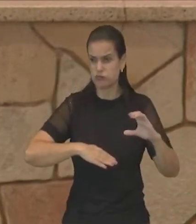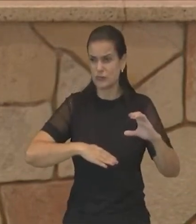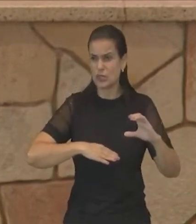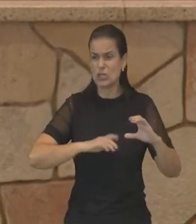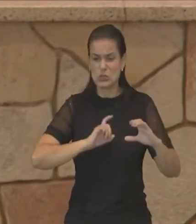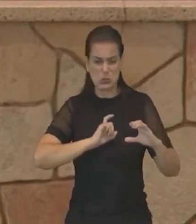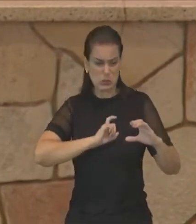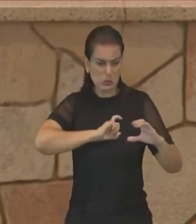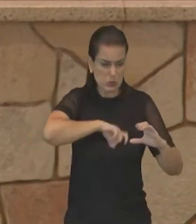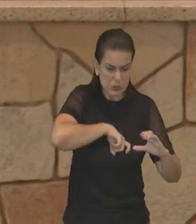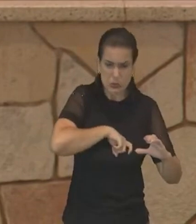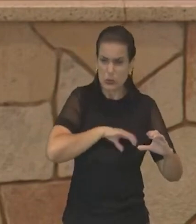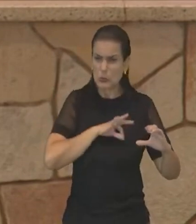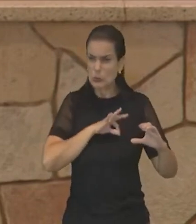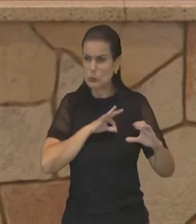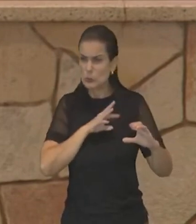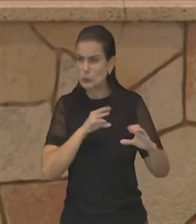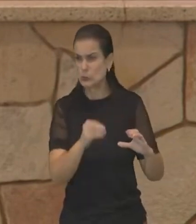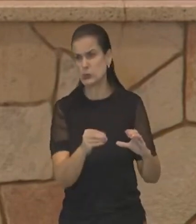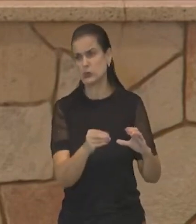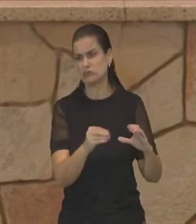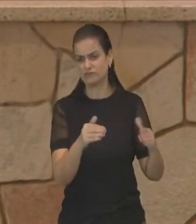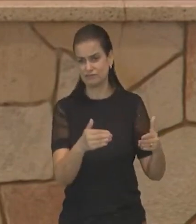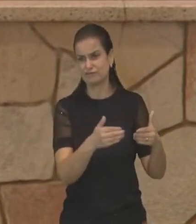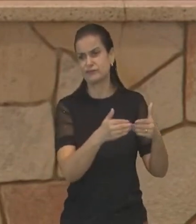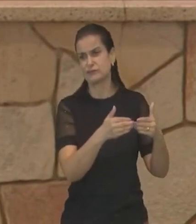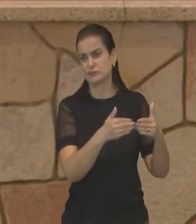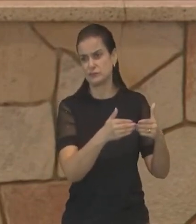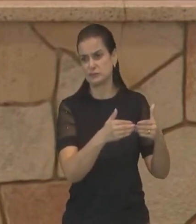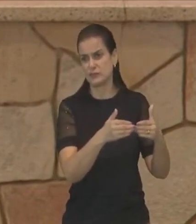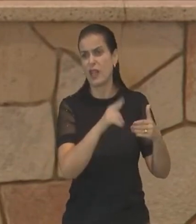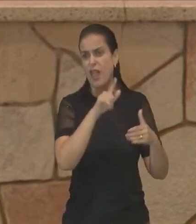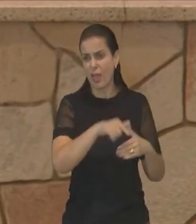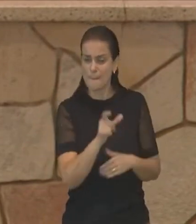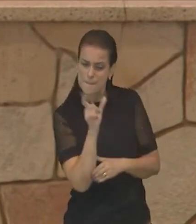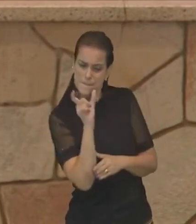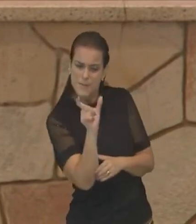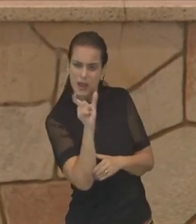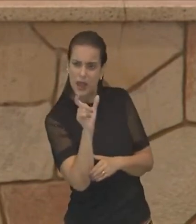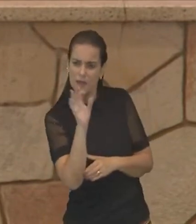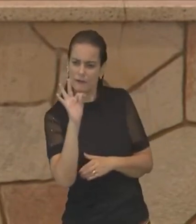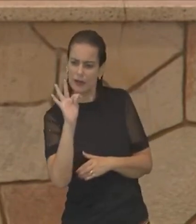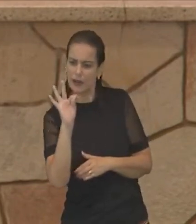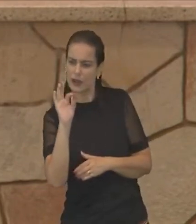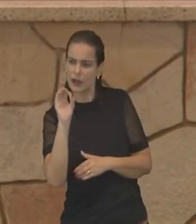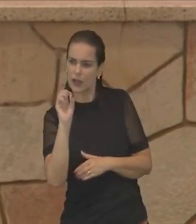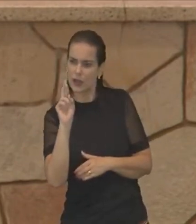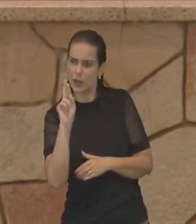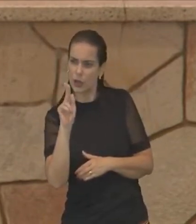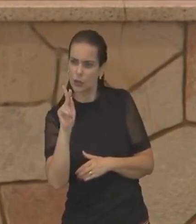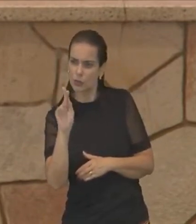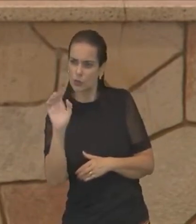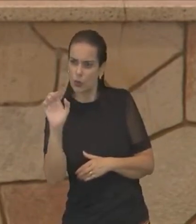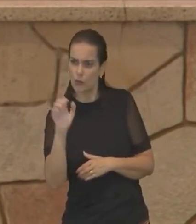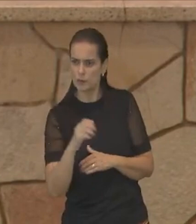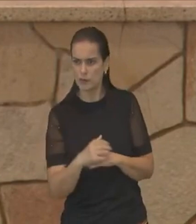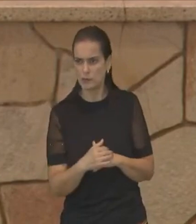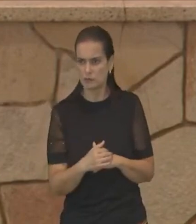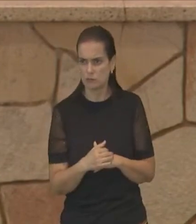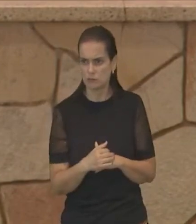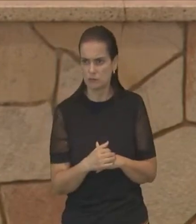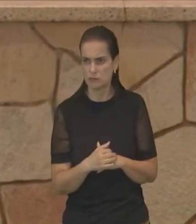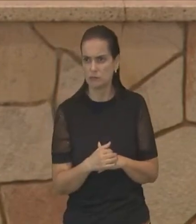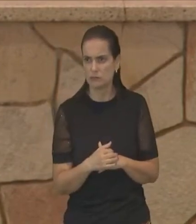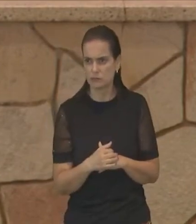e aquilo que é nojento. Isso que quer dizer torpe. Na Bíblia, o grego, onde foi